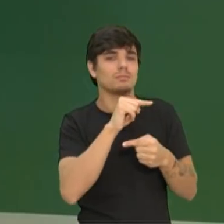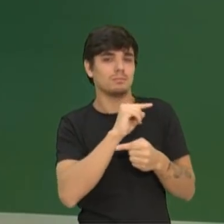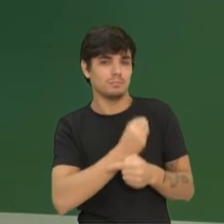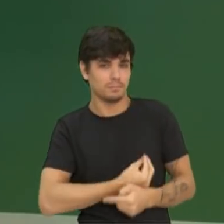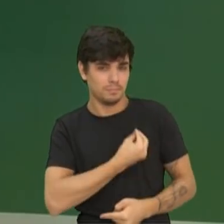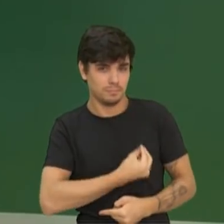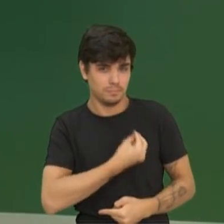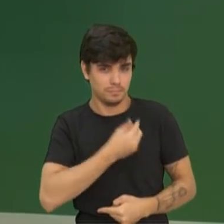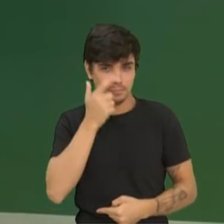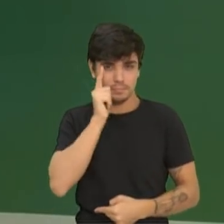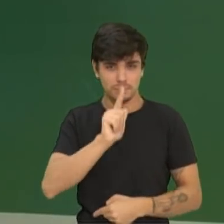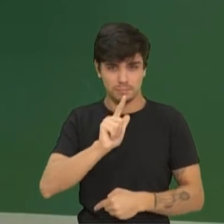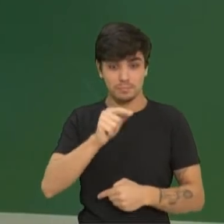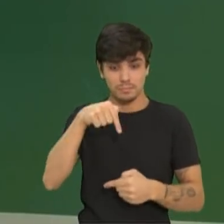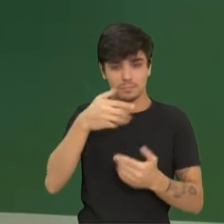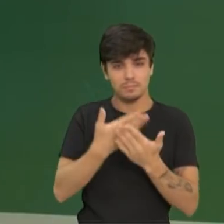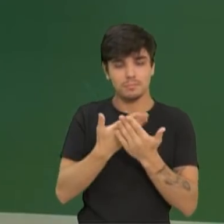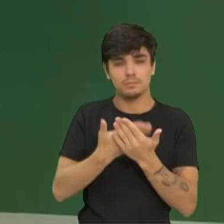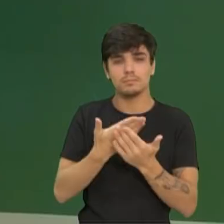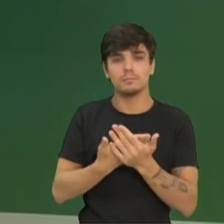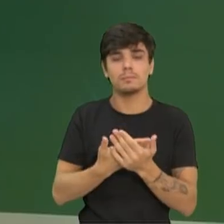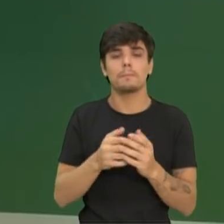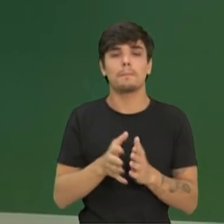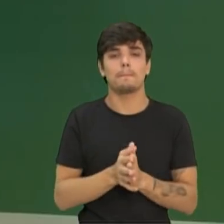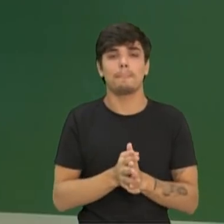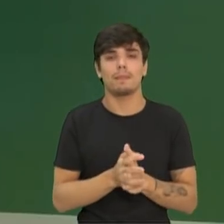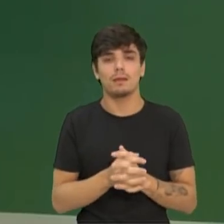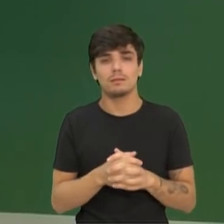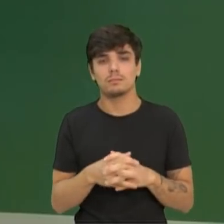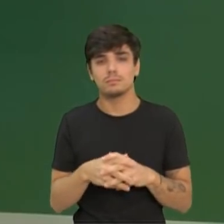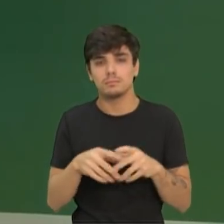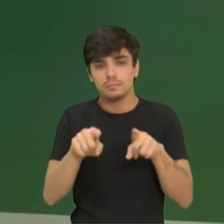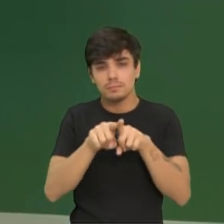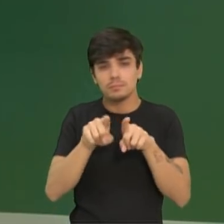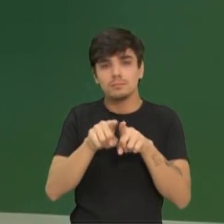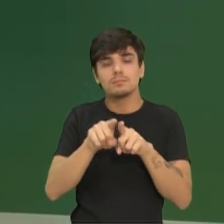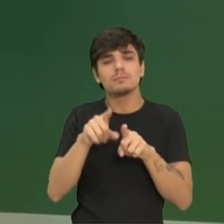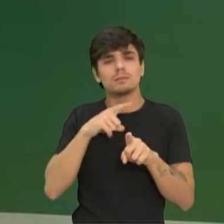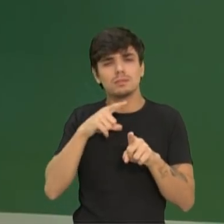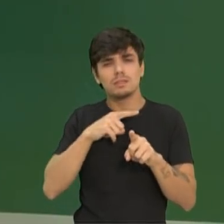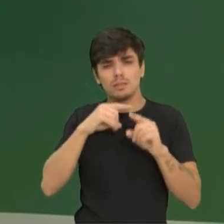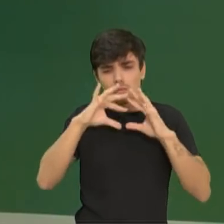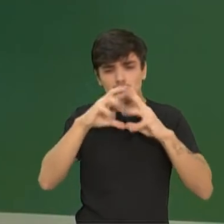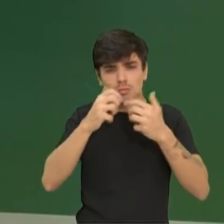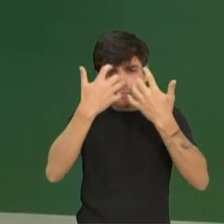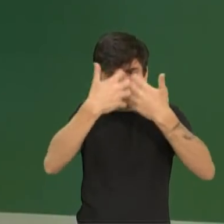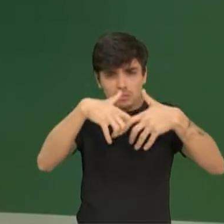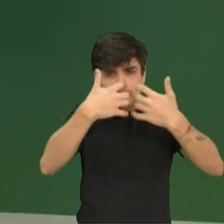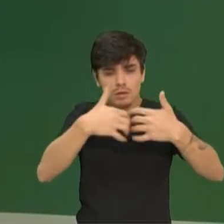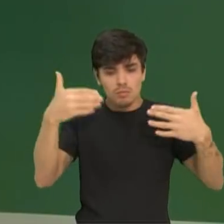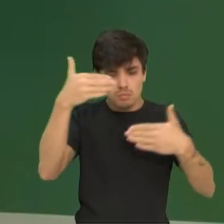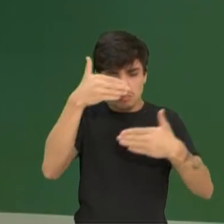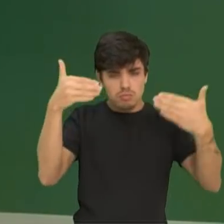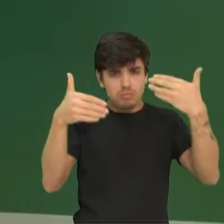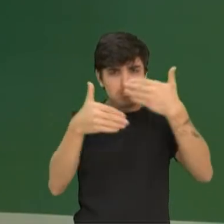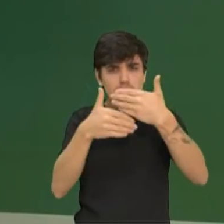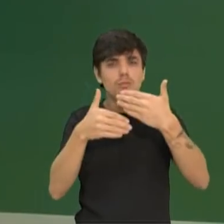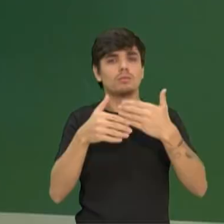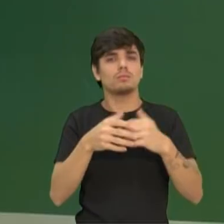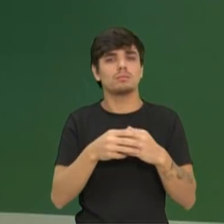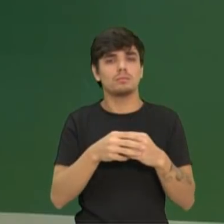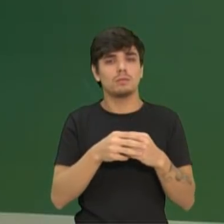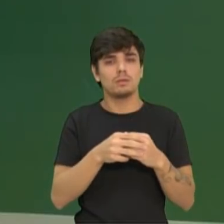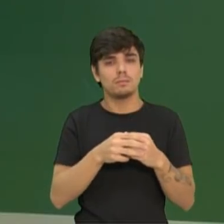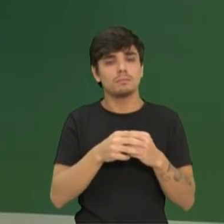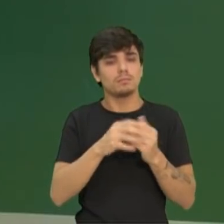presença nessa aula, ok? Também aproveite todos os recursos que estão na aula, veja os slides, anote